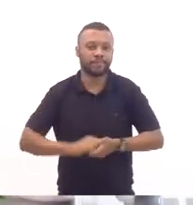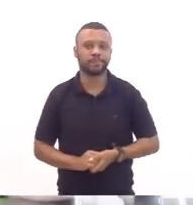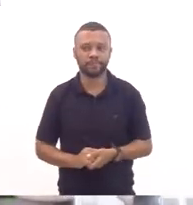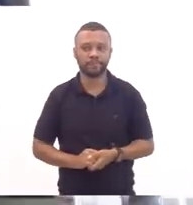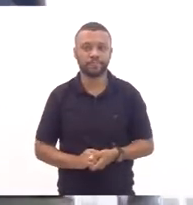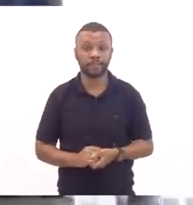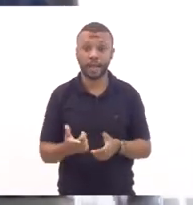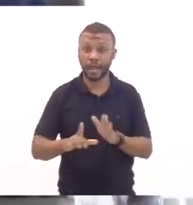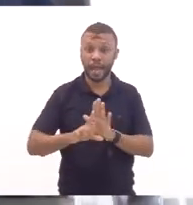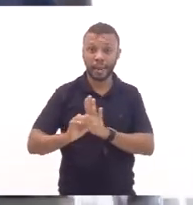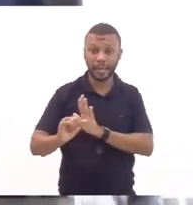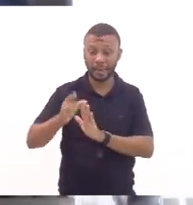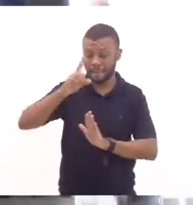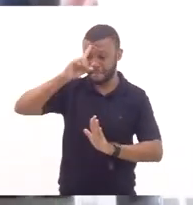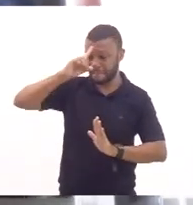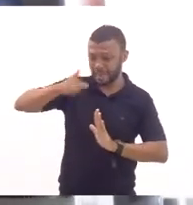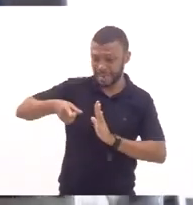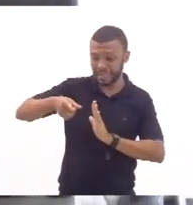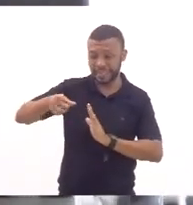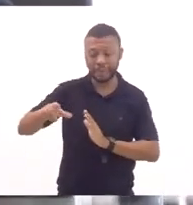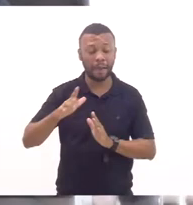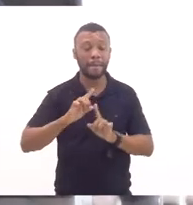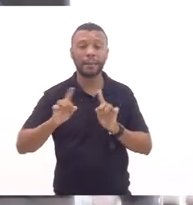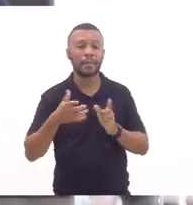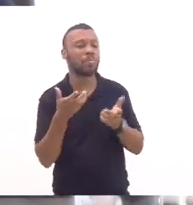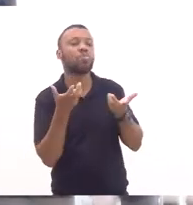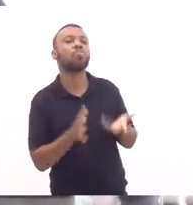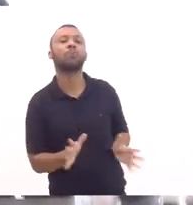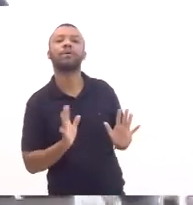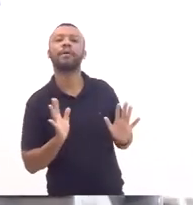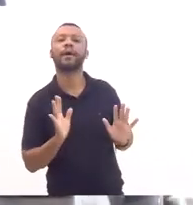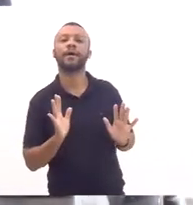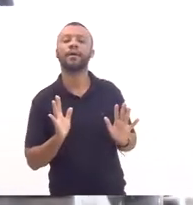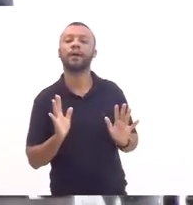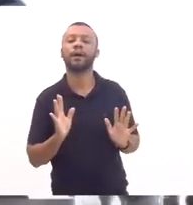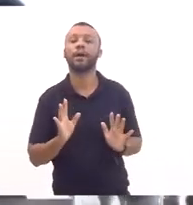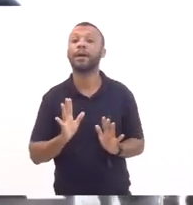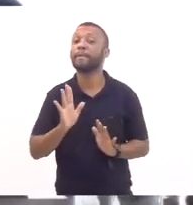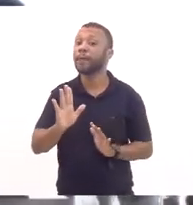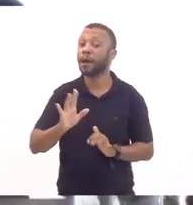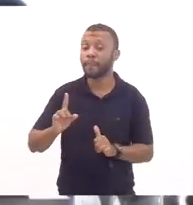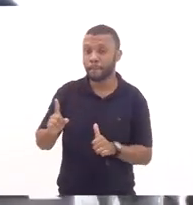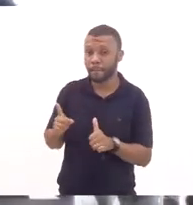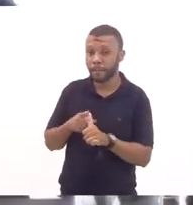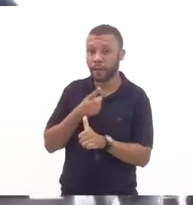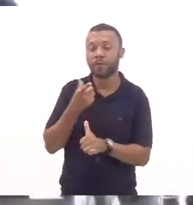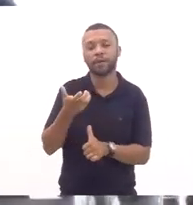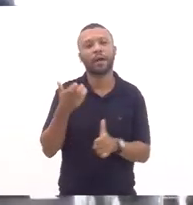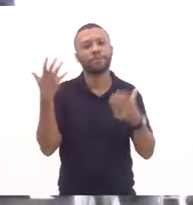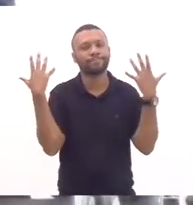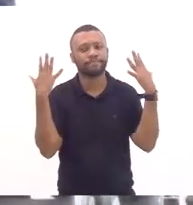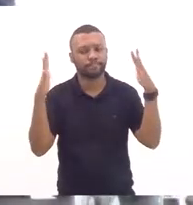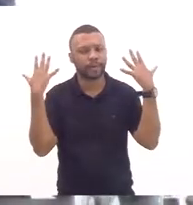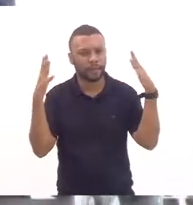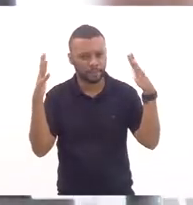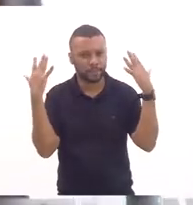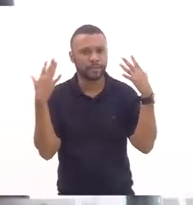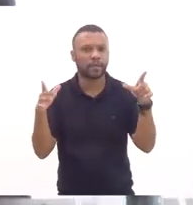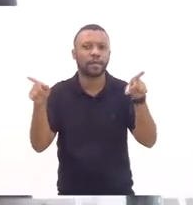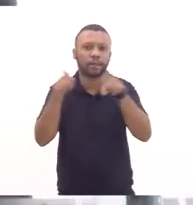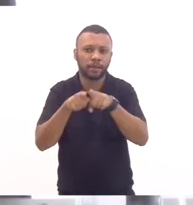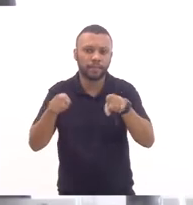Ele manda, ele não quer. Agora, primeiro, antes de eu quero parabenizar também